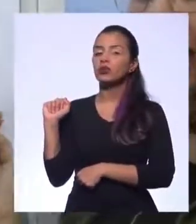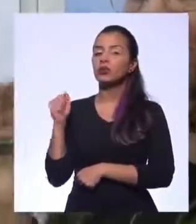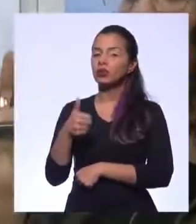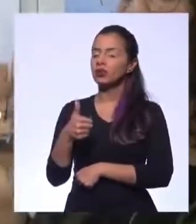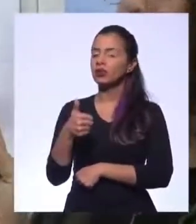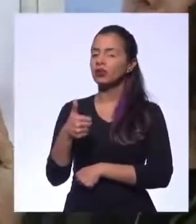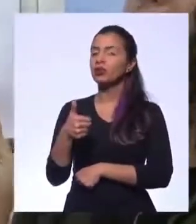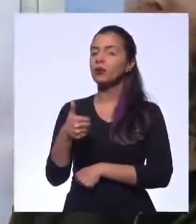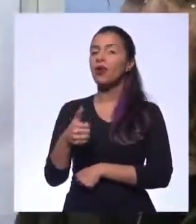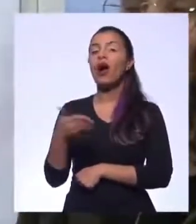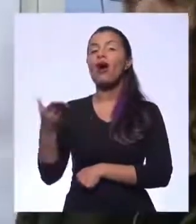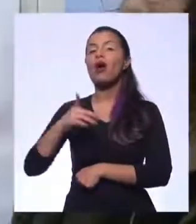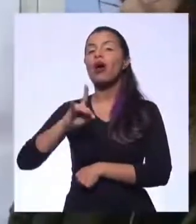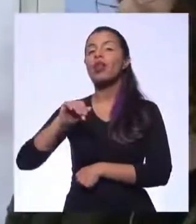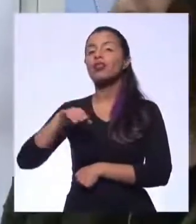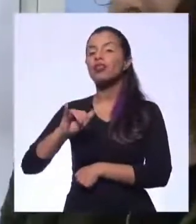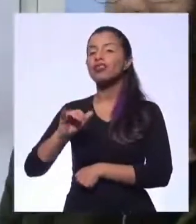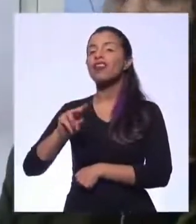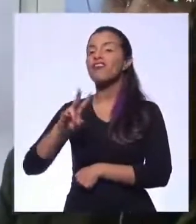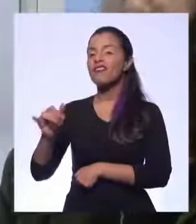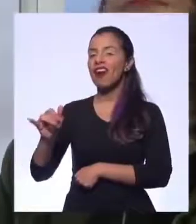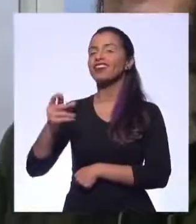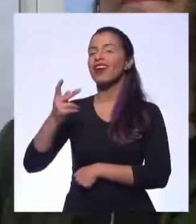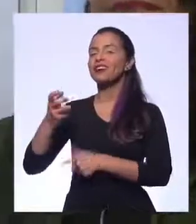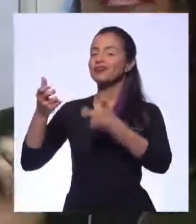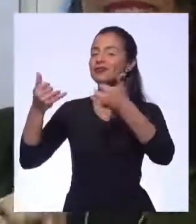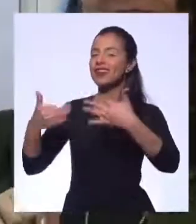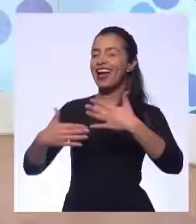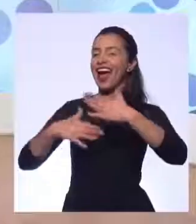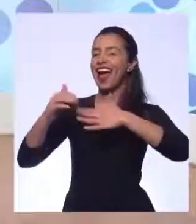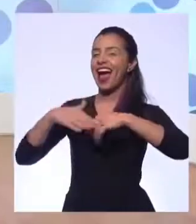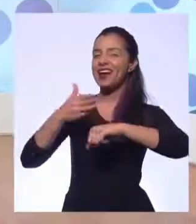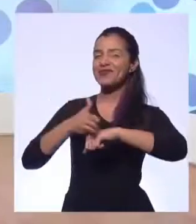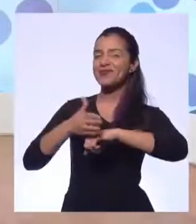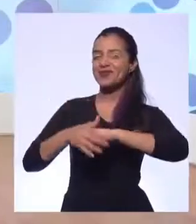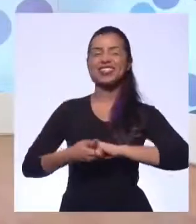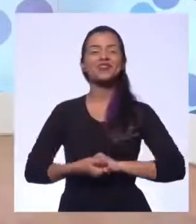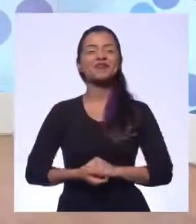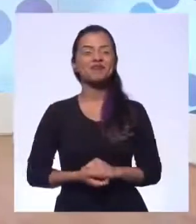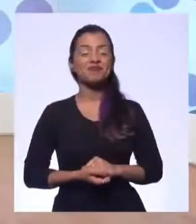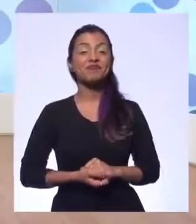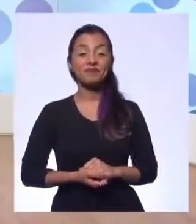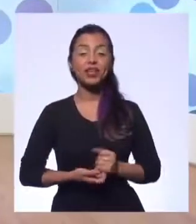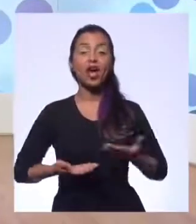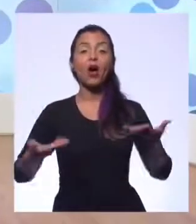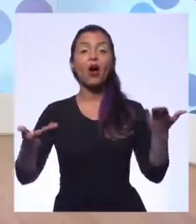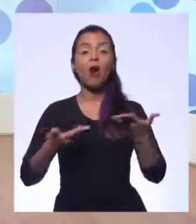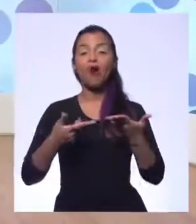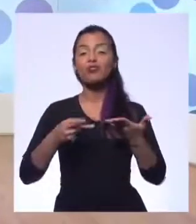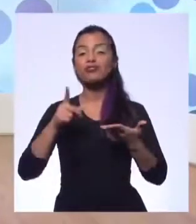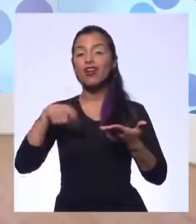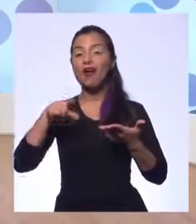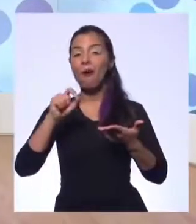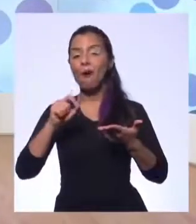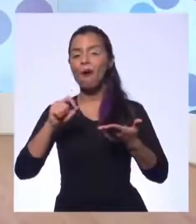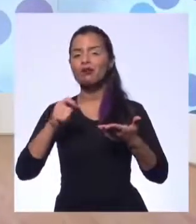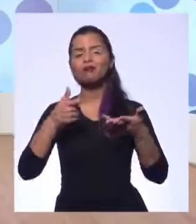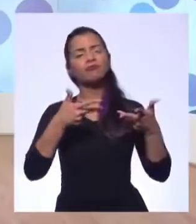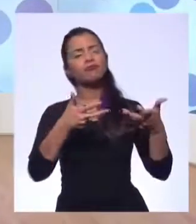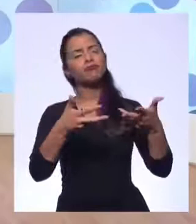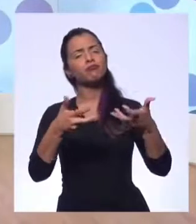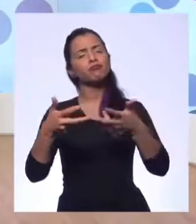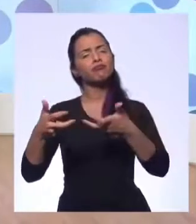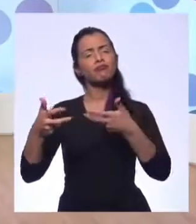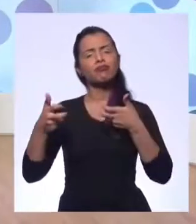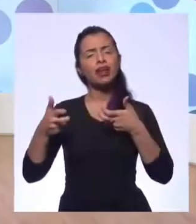EF08LP04A. A Dani vai falar bem devagarzinho essa habilidade. Então, vamos lá. A habilidade que vamos acionar é identificar